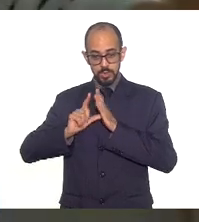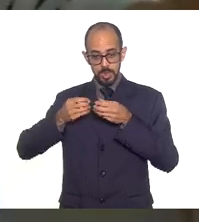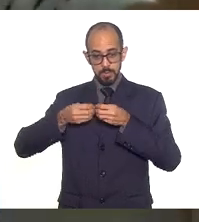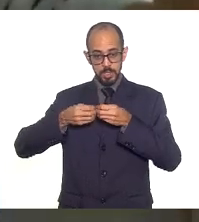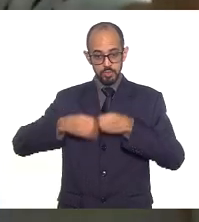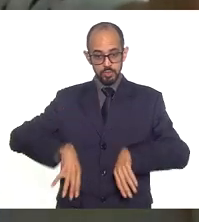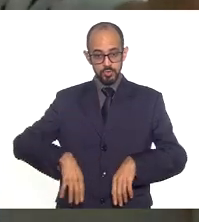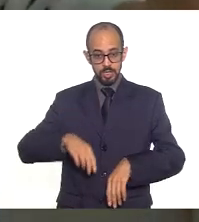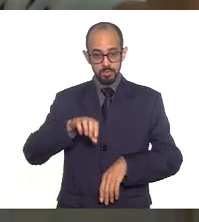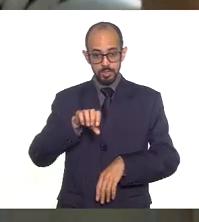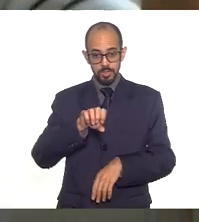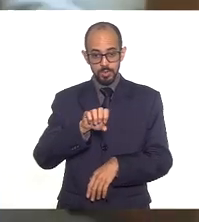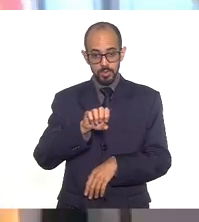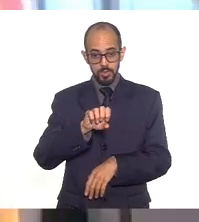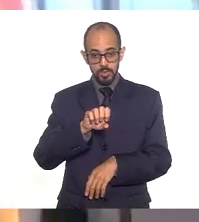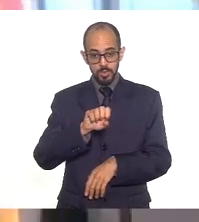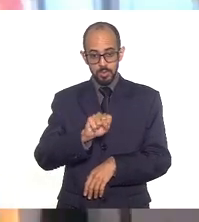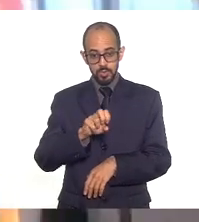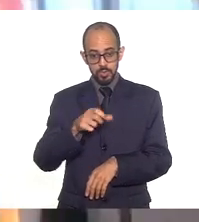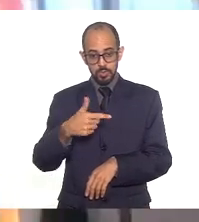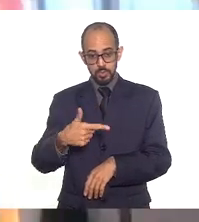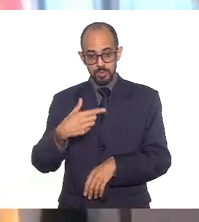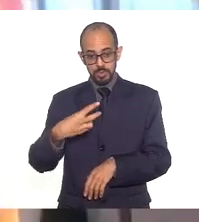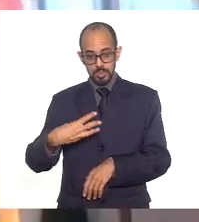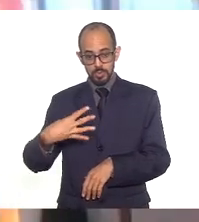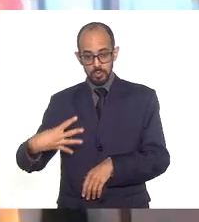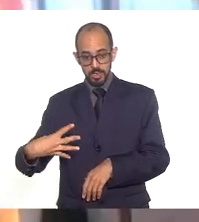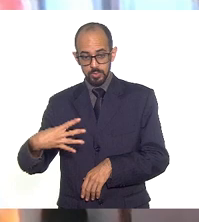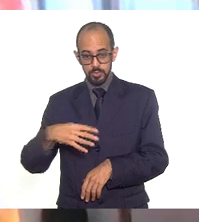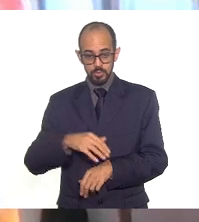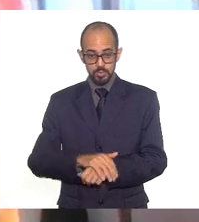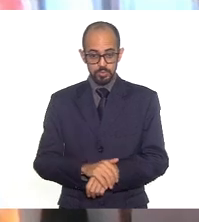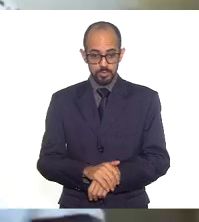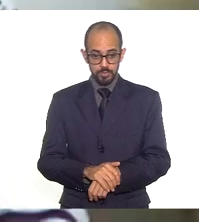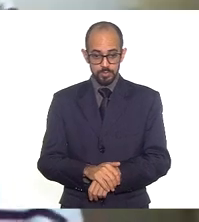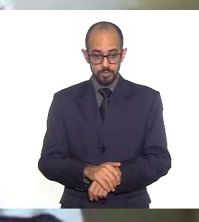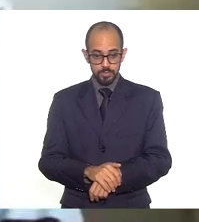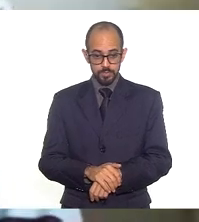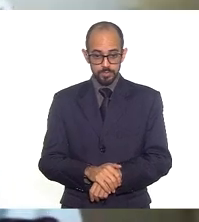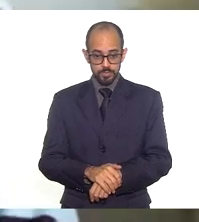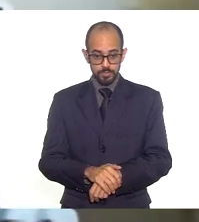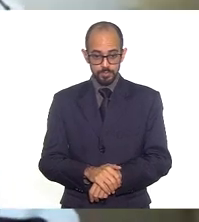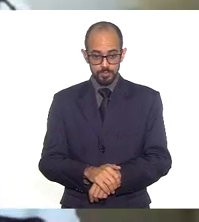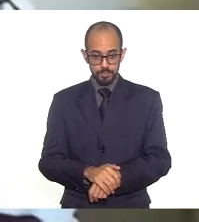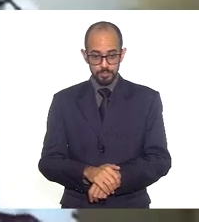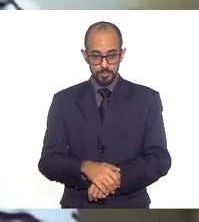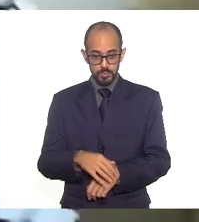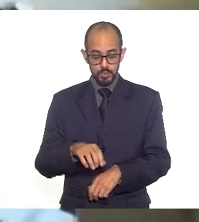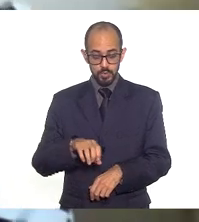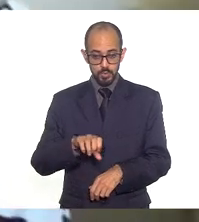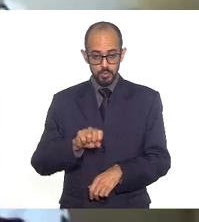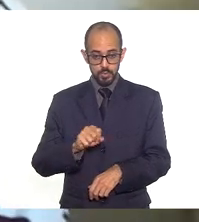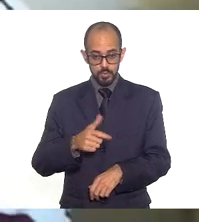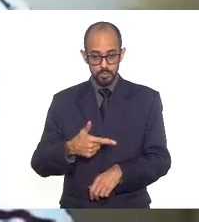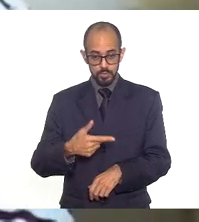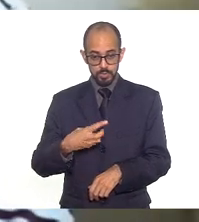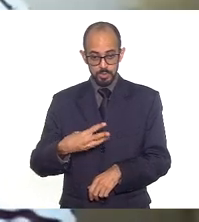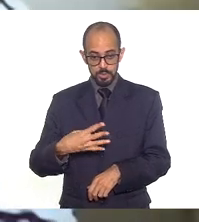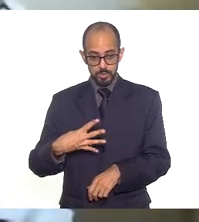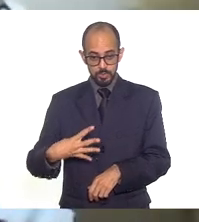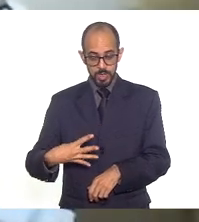8.234. Claro. E o 2896 de 20? Para alterar a 8.234. 8.234 é lei, é a lei